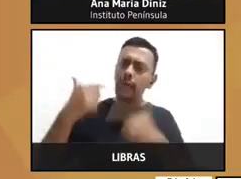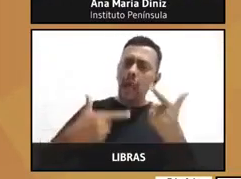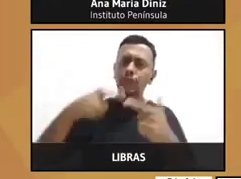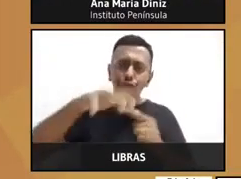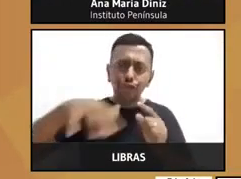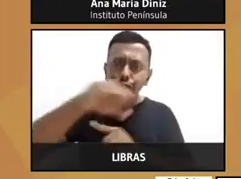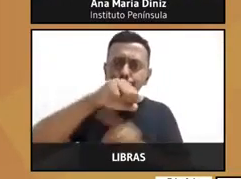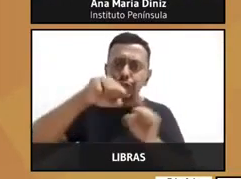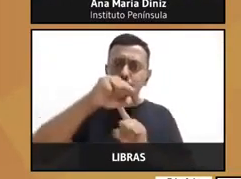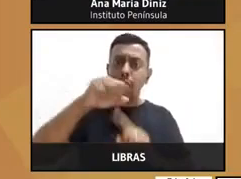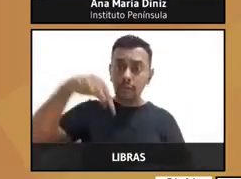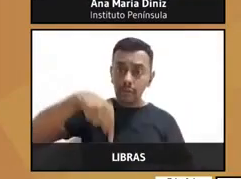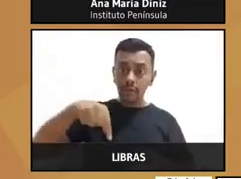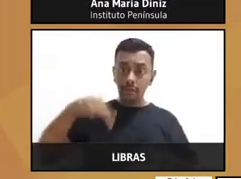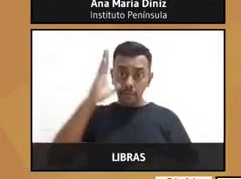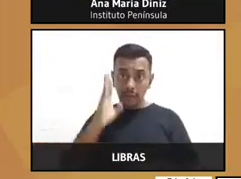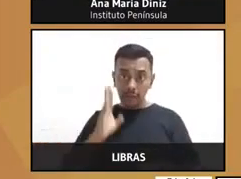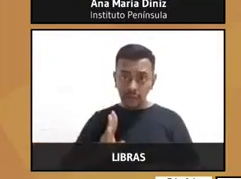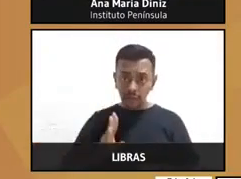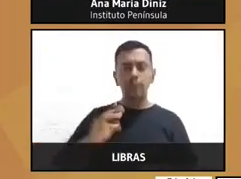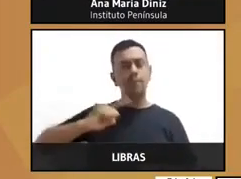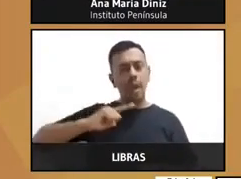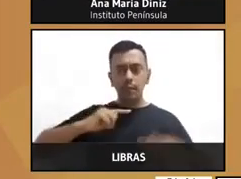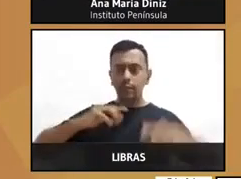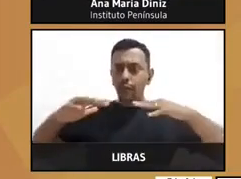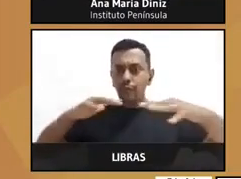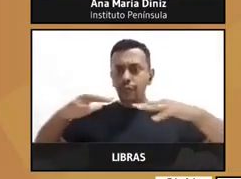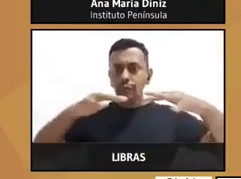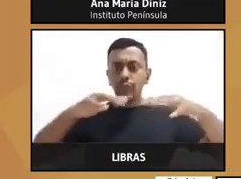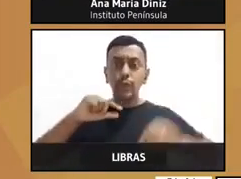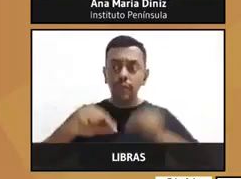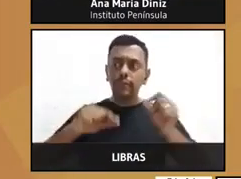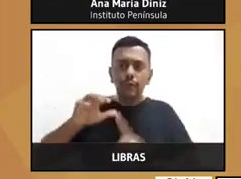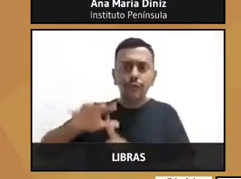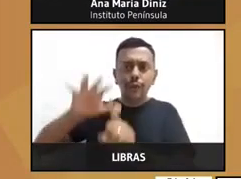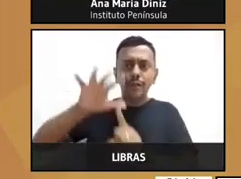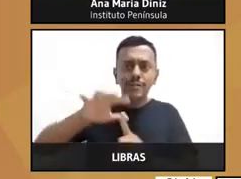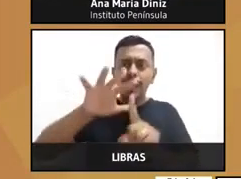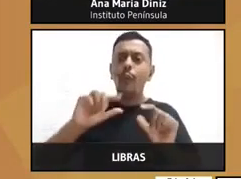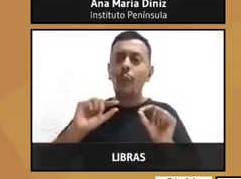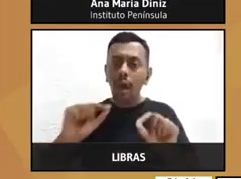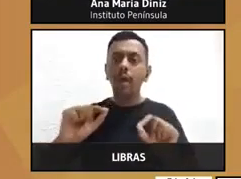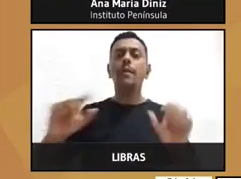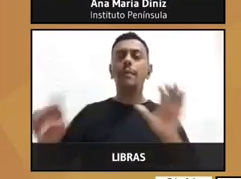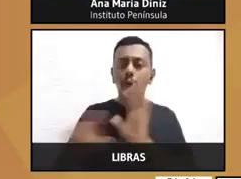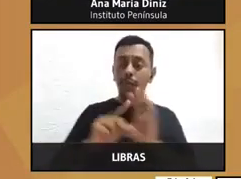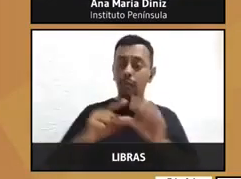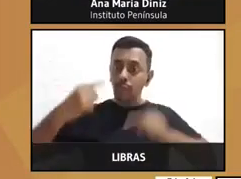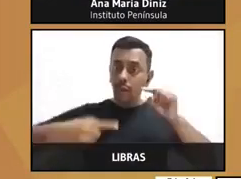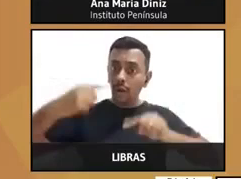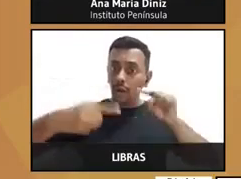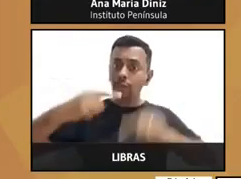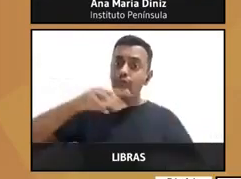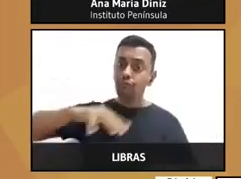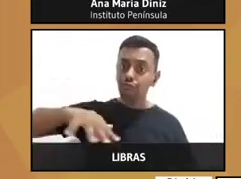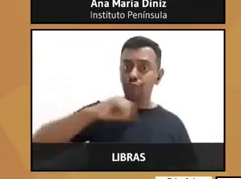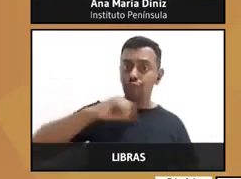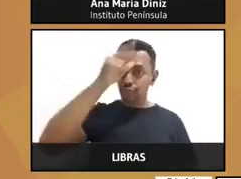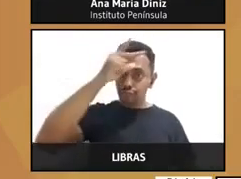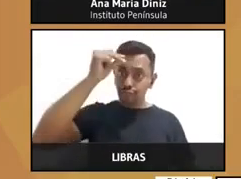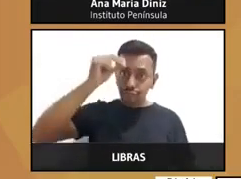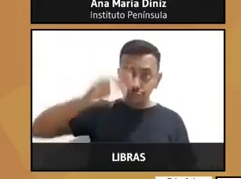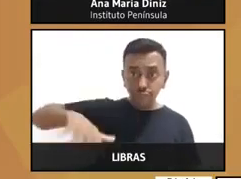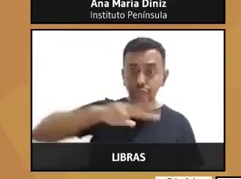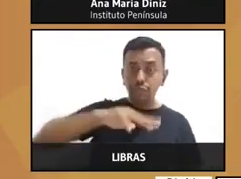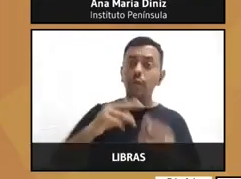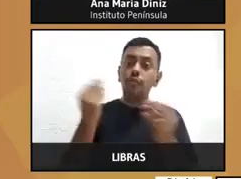Brasil para influenciar as políticas públicas para universalização da